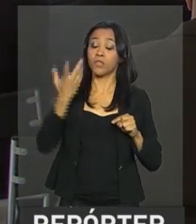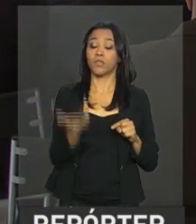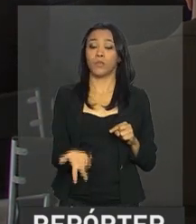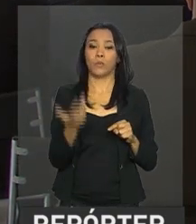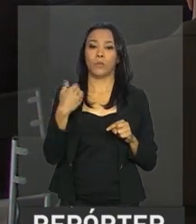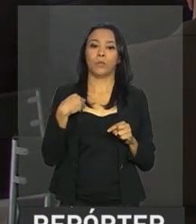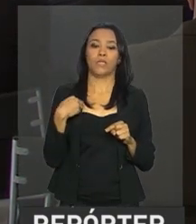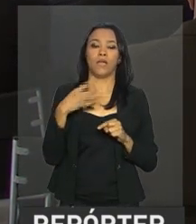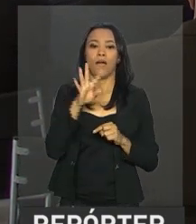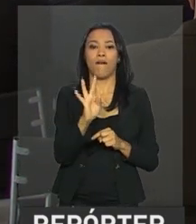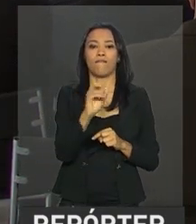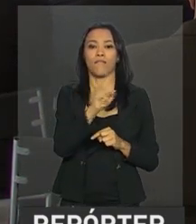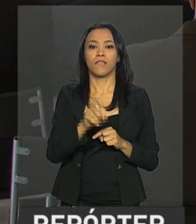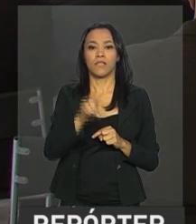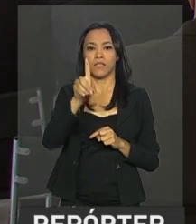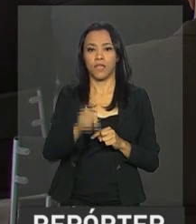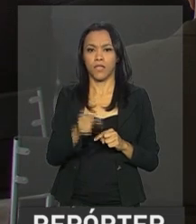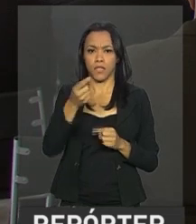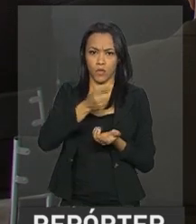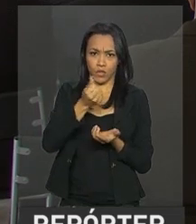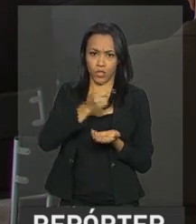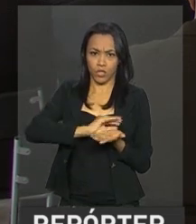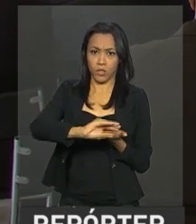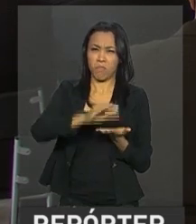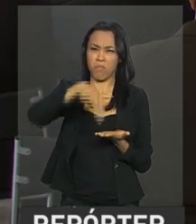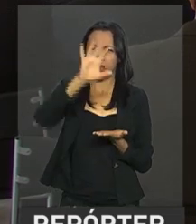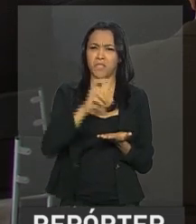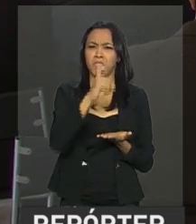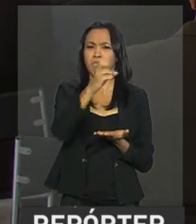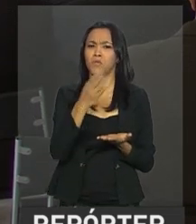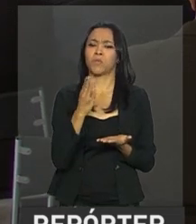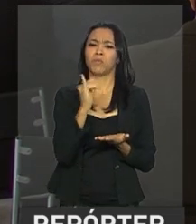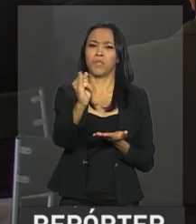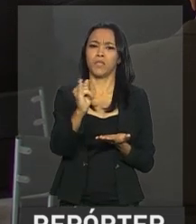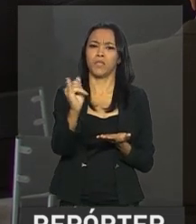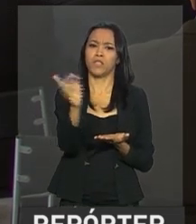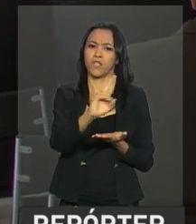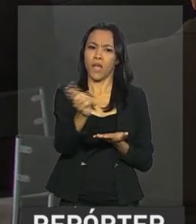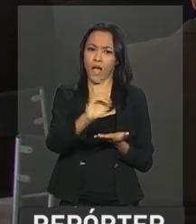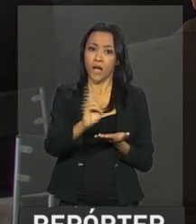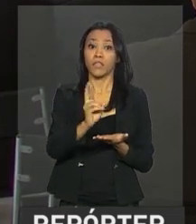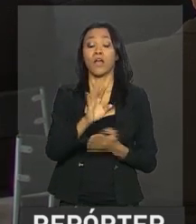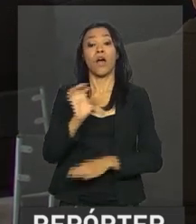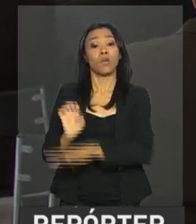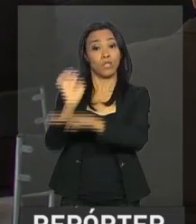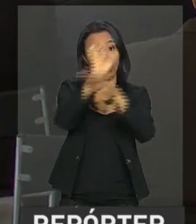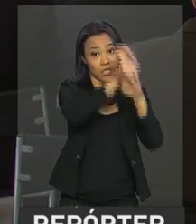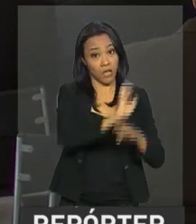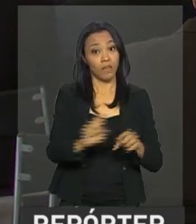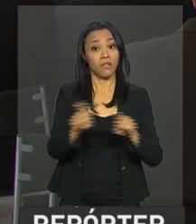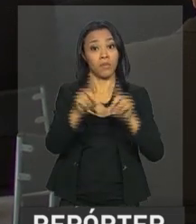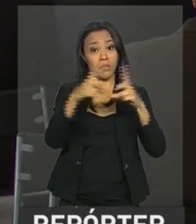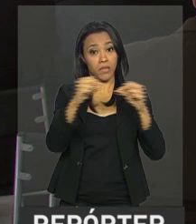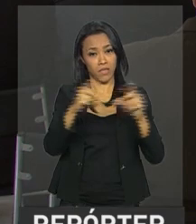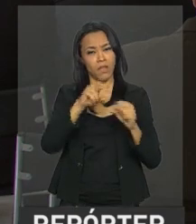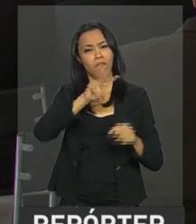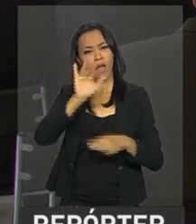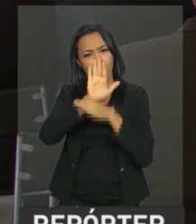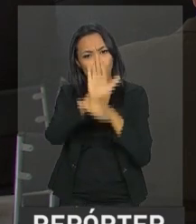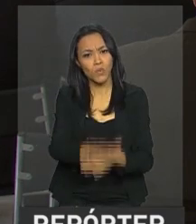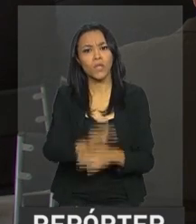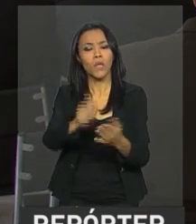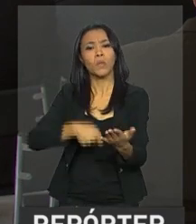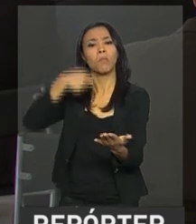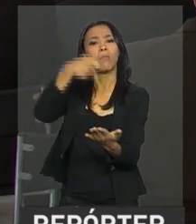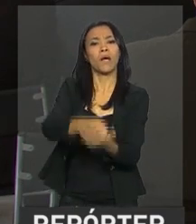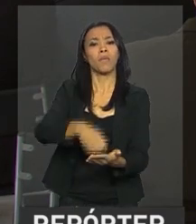o repasse de mais de 5 bilhões de reais do governo federal a estados e ao Distrito Federal deve ajudar no pagamento do